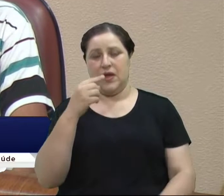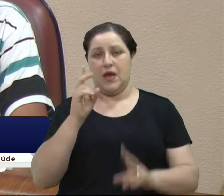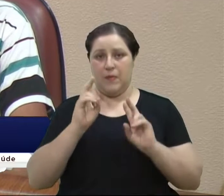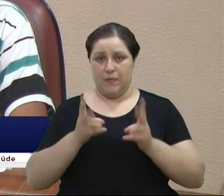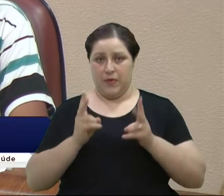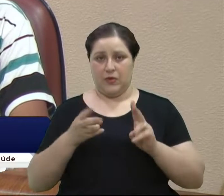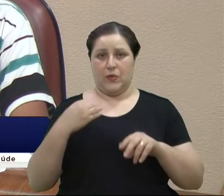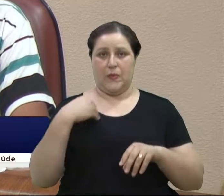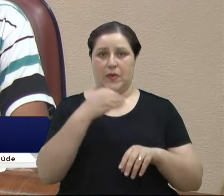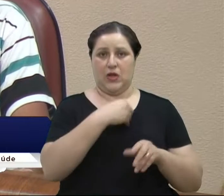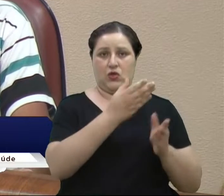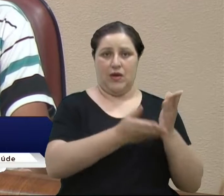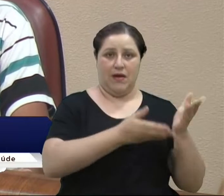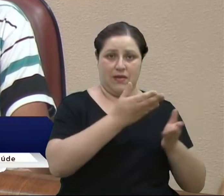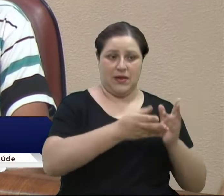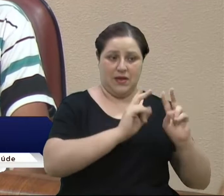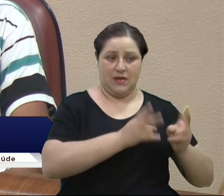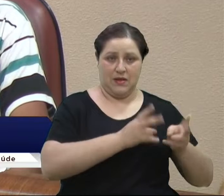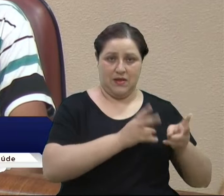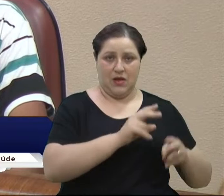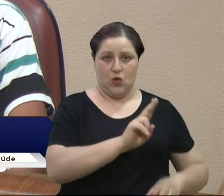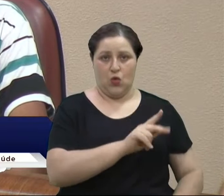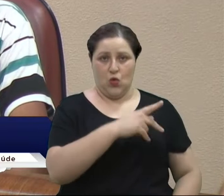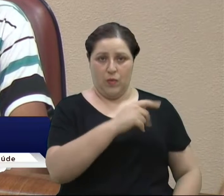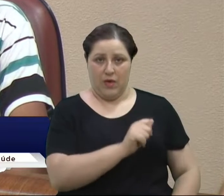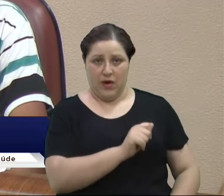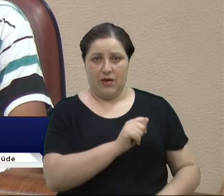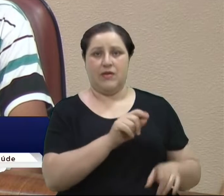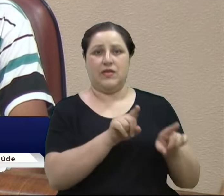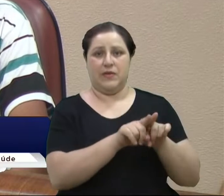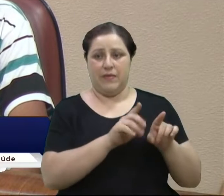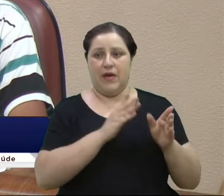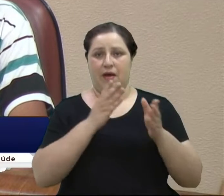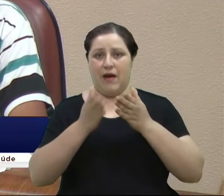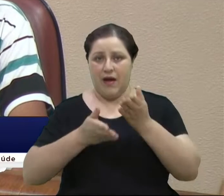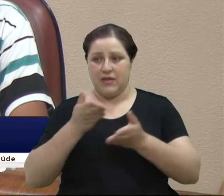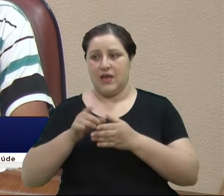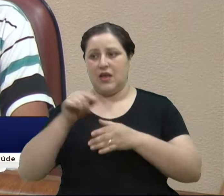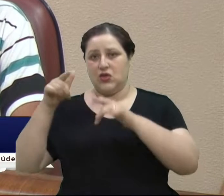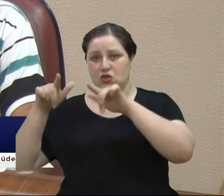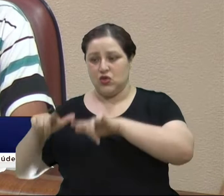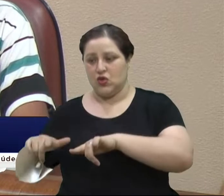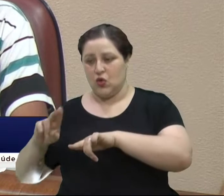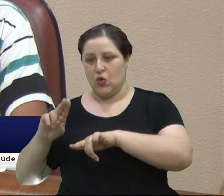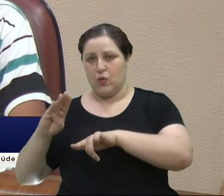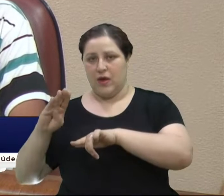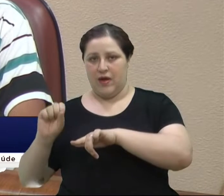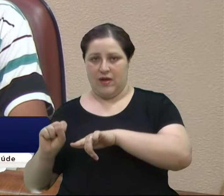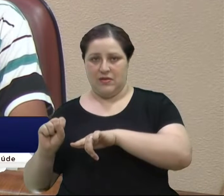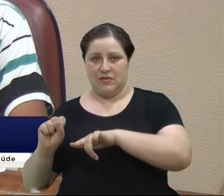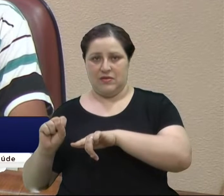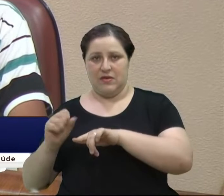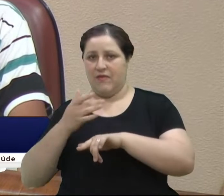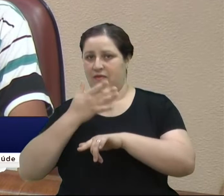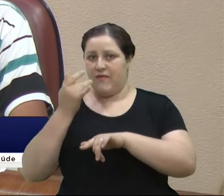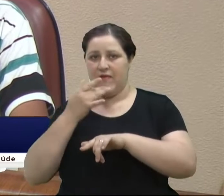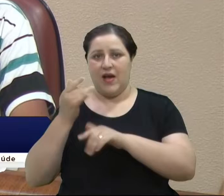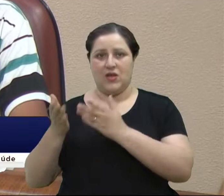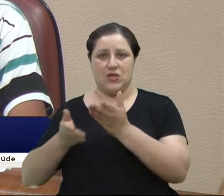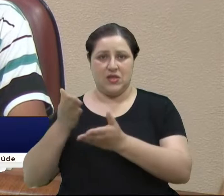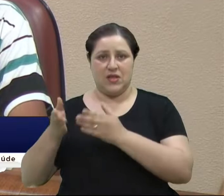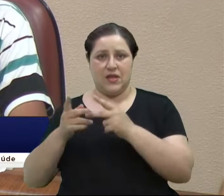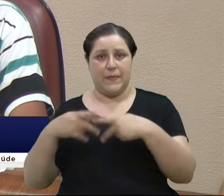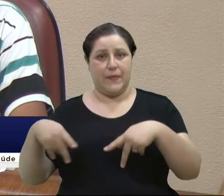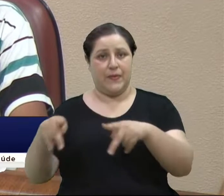podem atender na própria UPA, podem atender nas UBS. Isso facilitou o atendimento da população